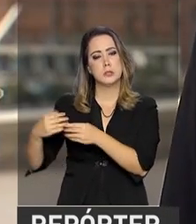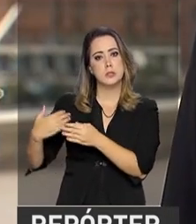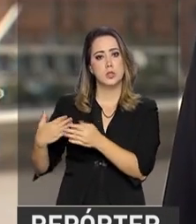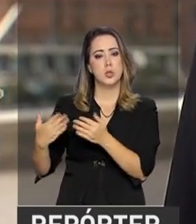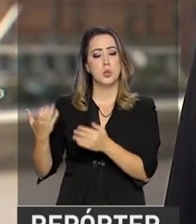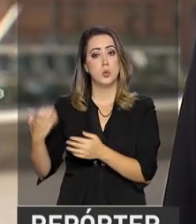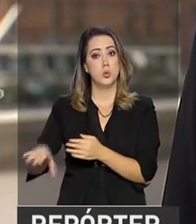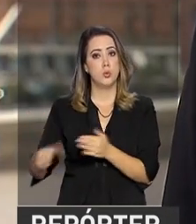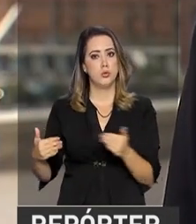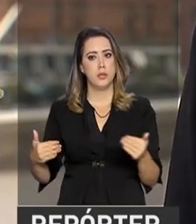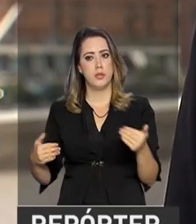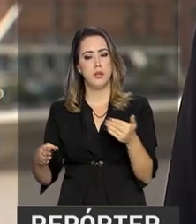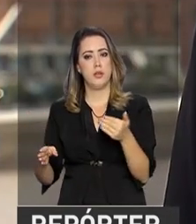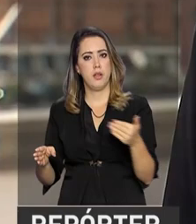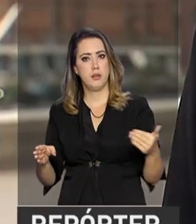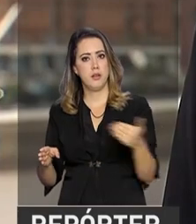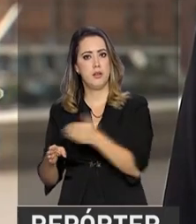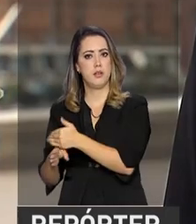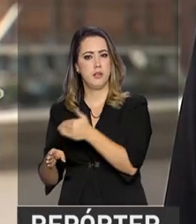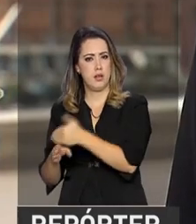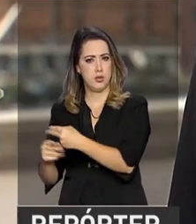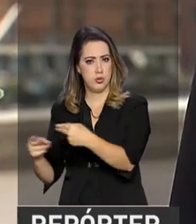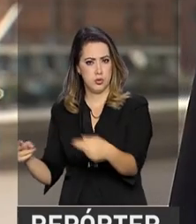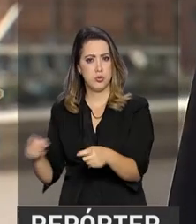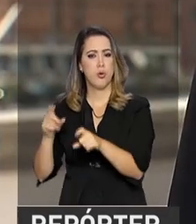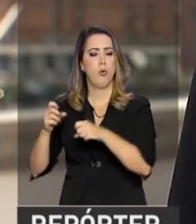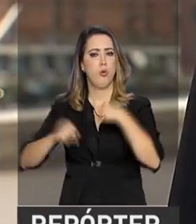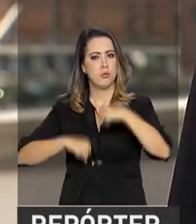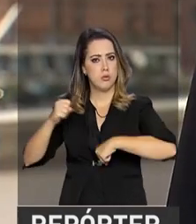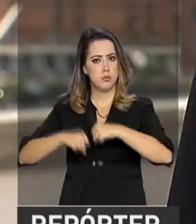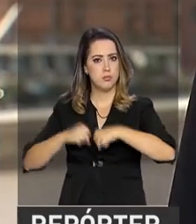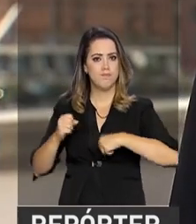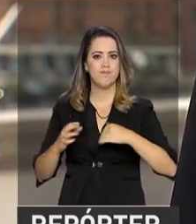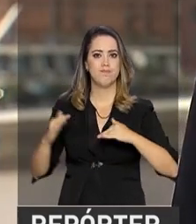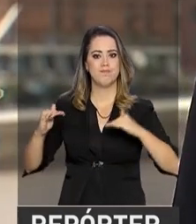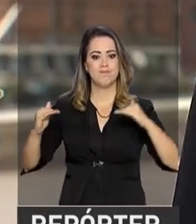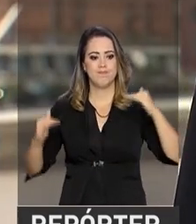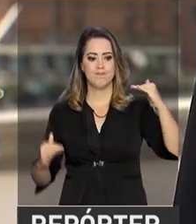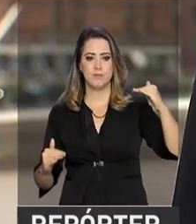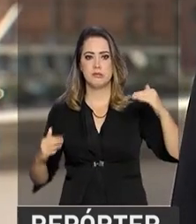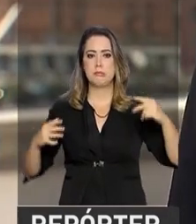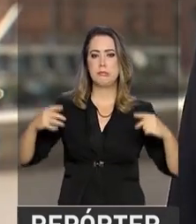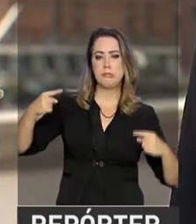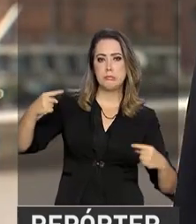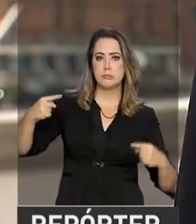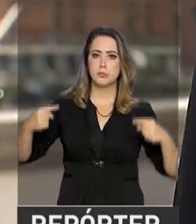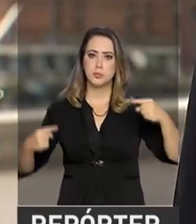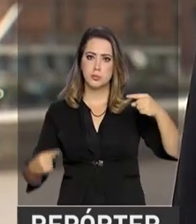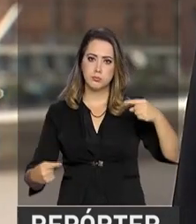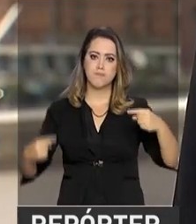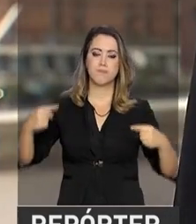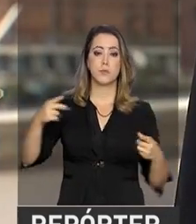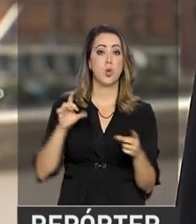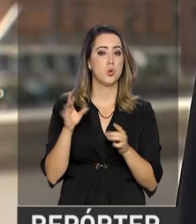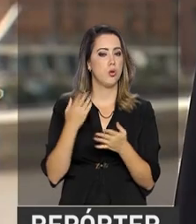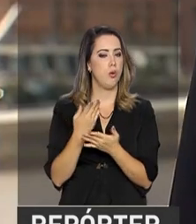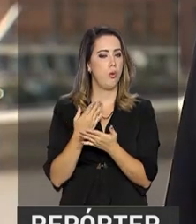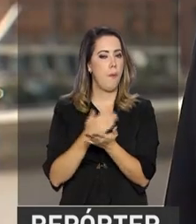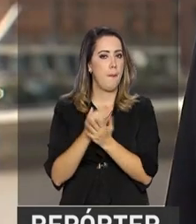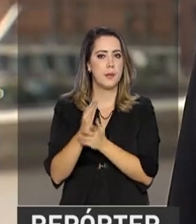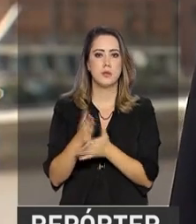de bens e serviços dos países industrializados esta queda de braço só começou a ser